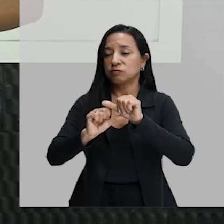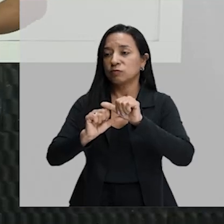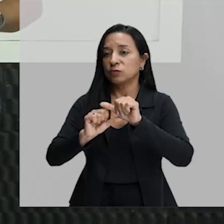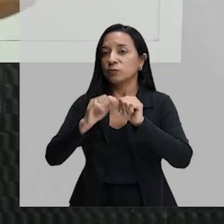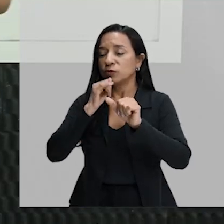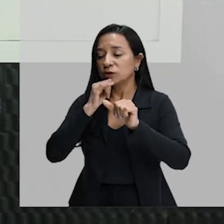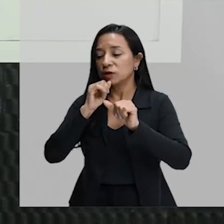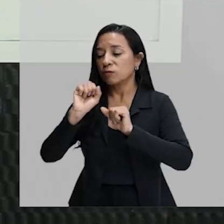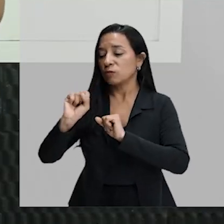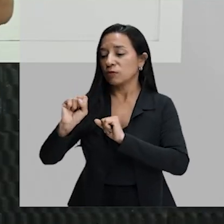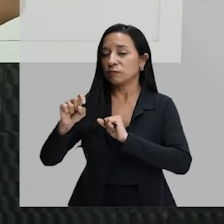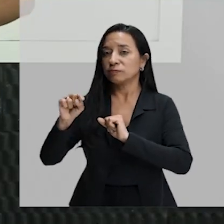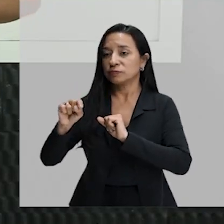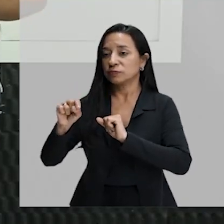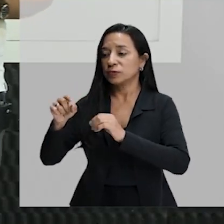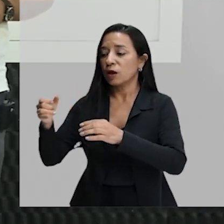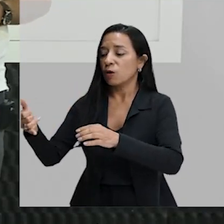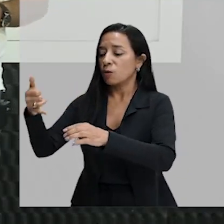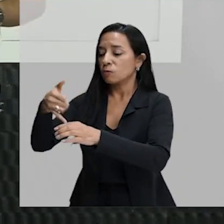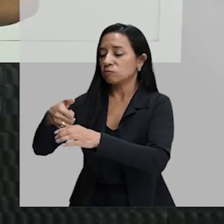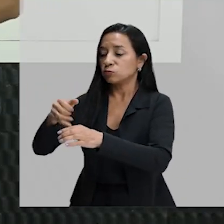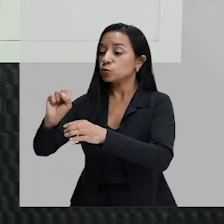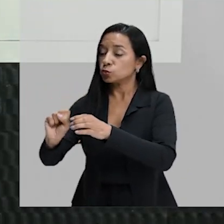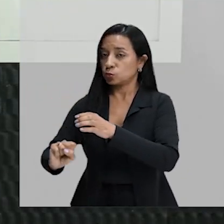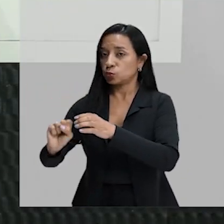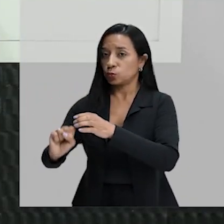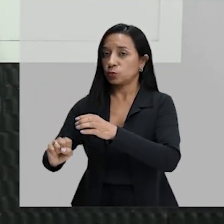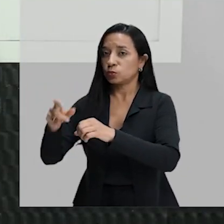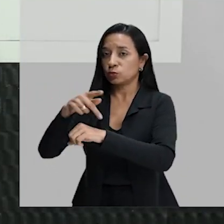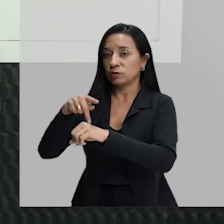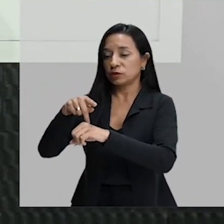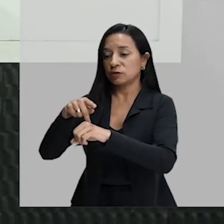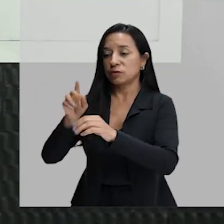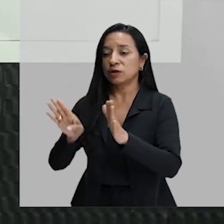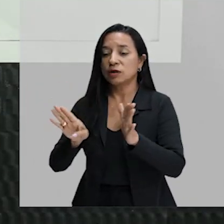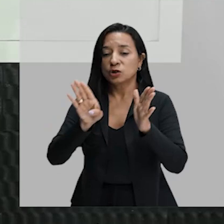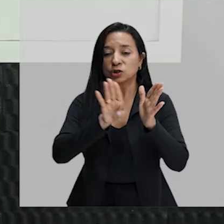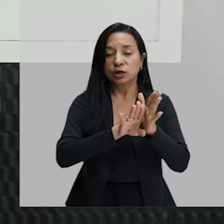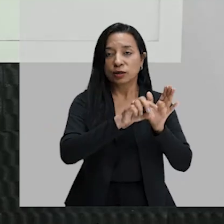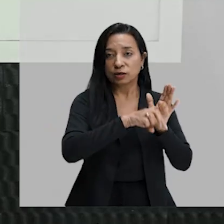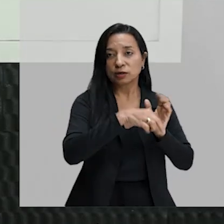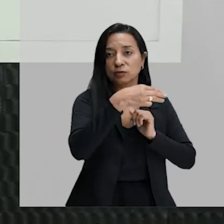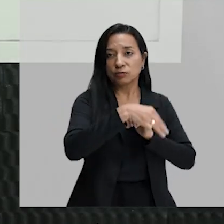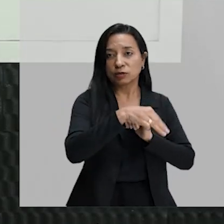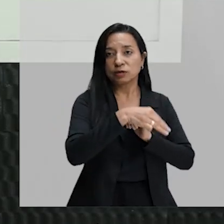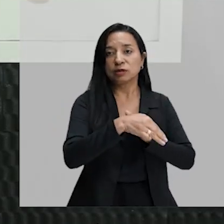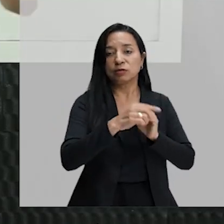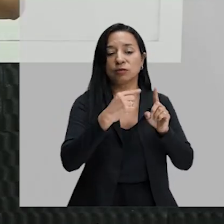Chega lá, abasteceu até a borda. Quando chegar aqui no Maranhão, em que a temperatura é maior,